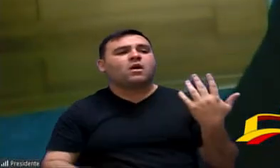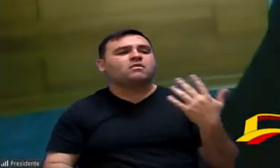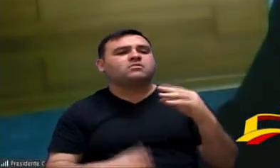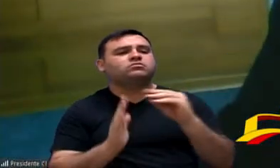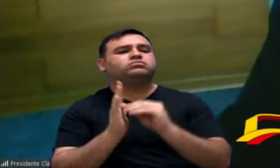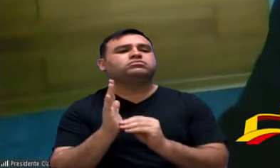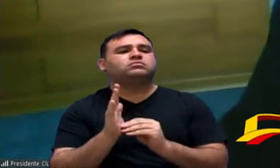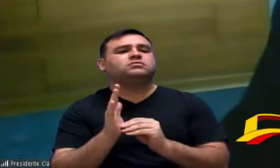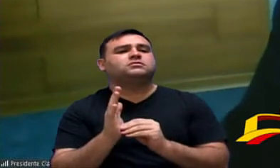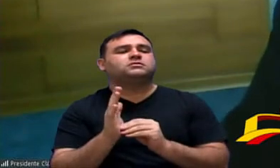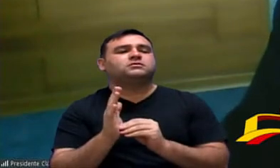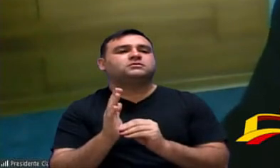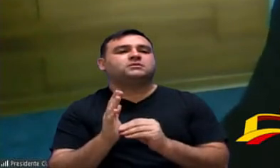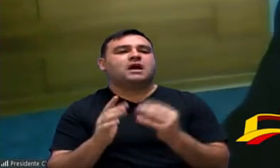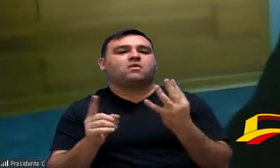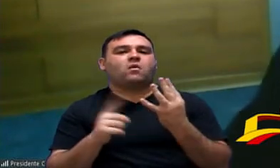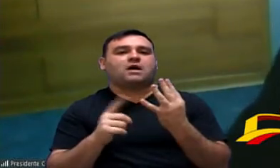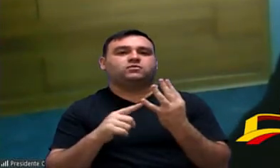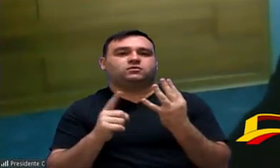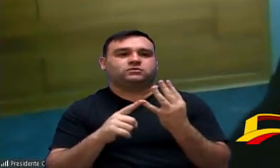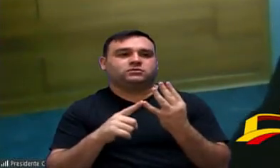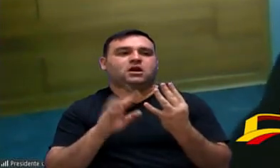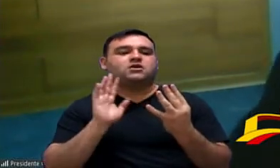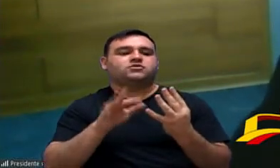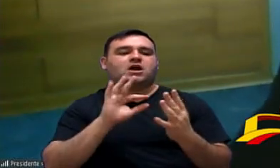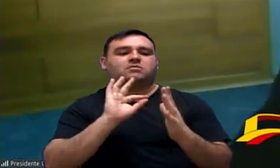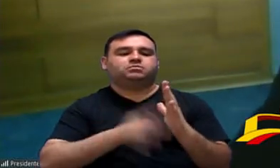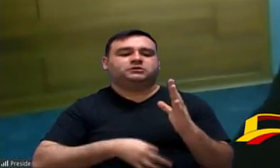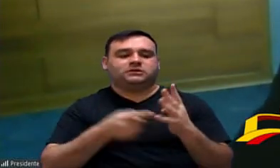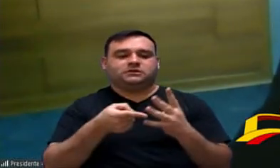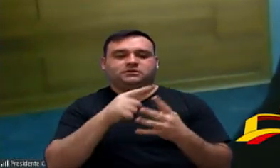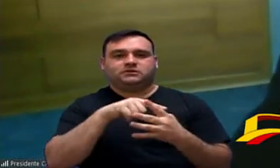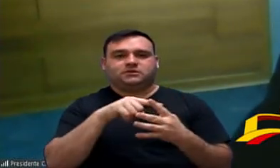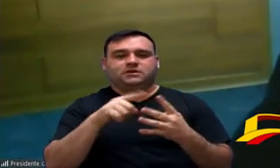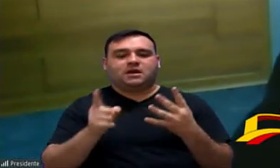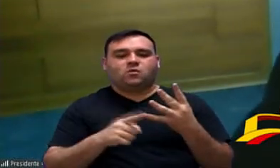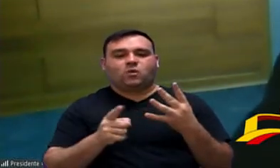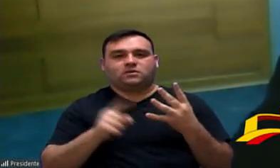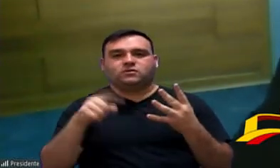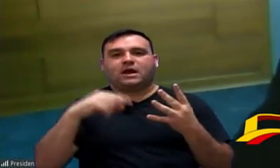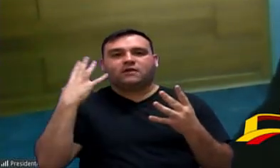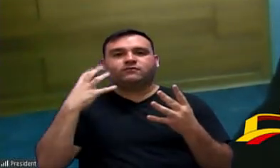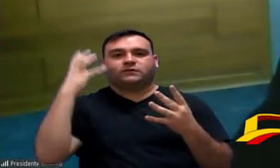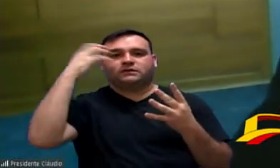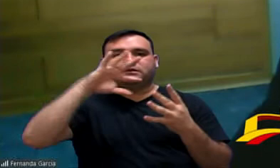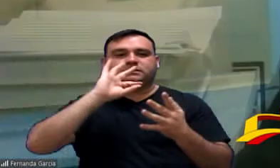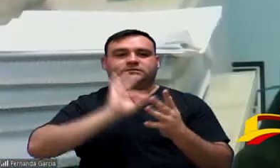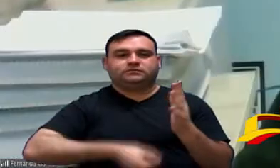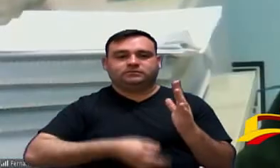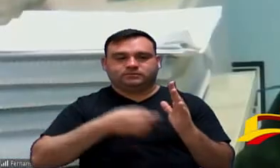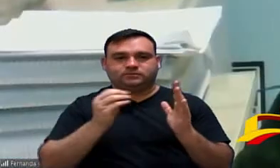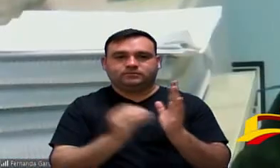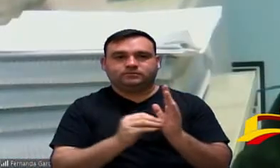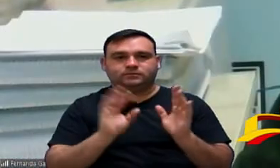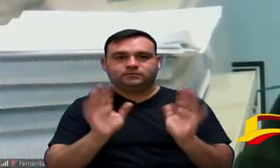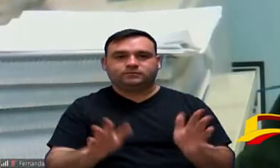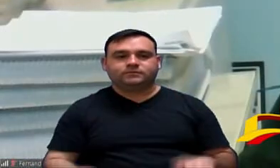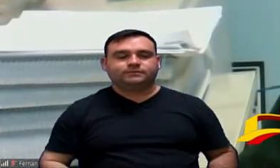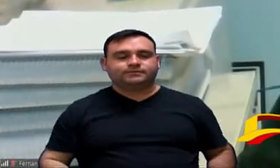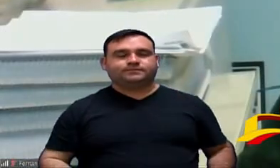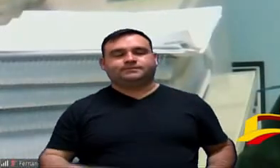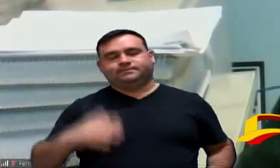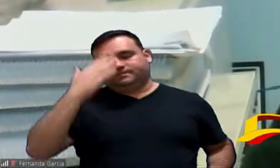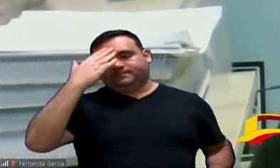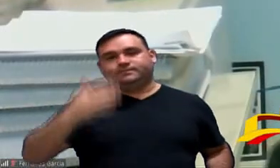em número 4. Número 4. Nós temos 3 vereadores e um quarto é Vossa Excelência, já está escrito. Obrigada, tá, presidente. Eu que